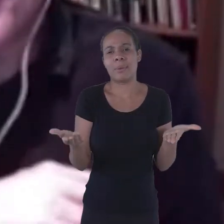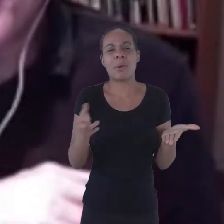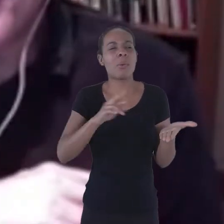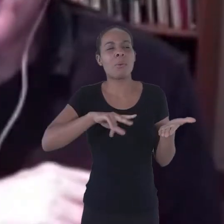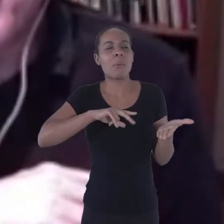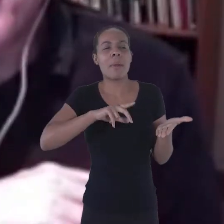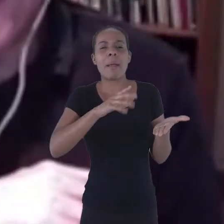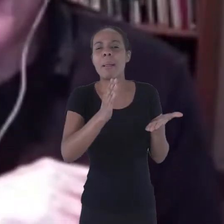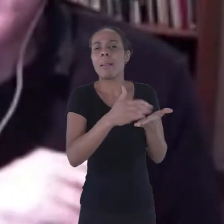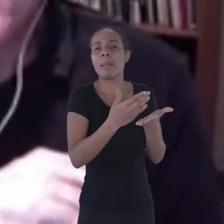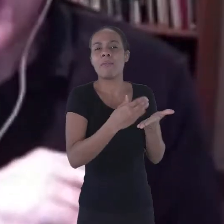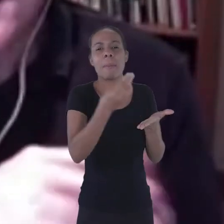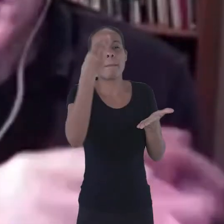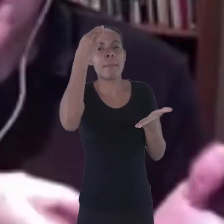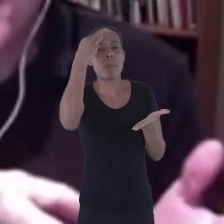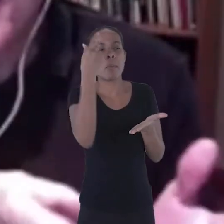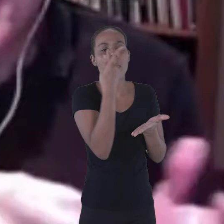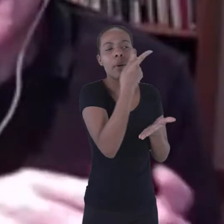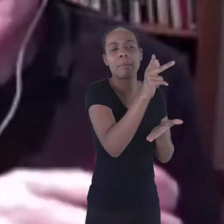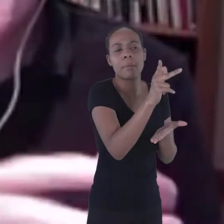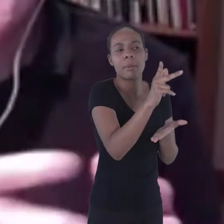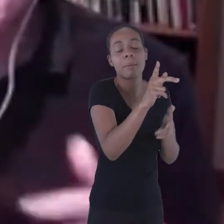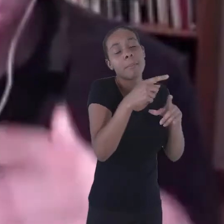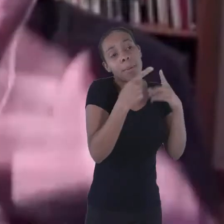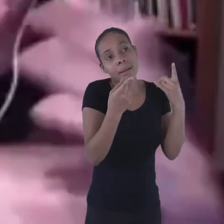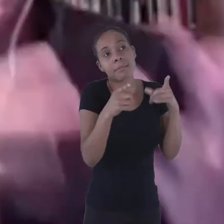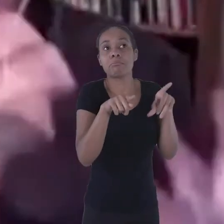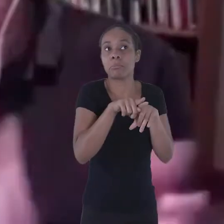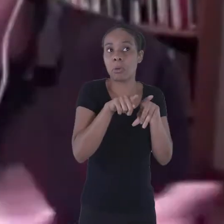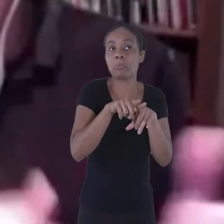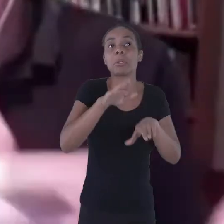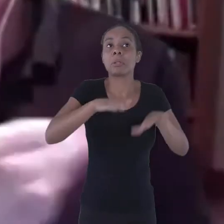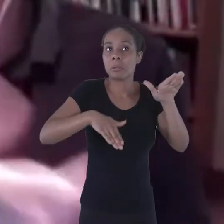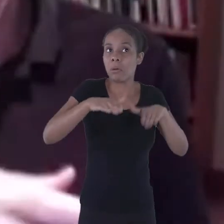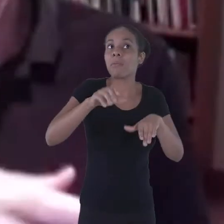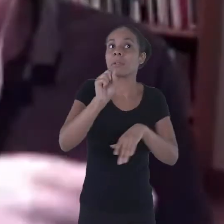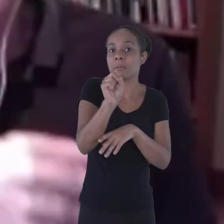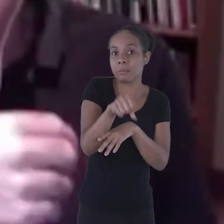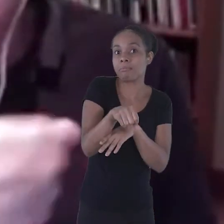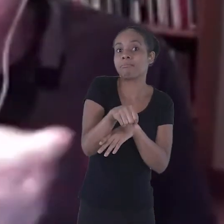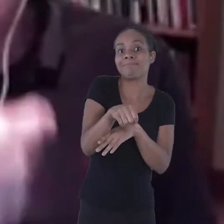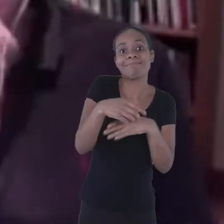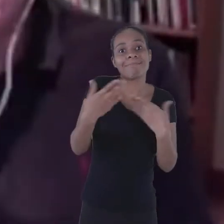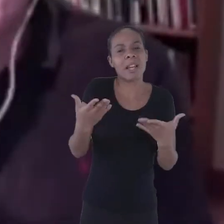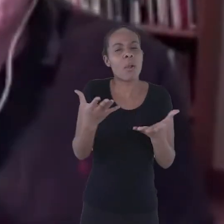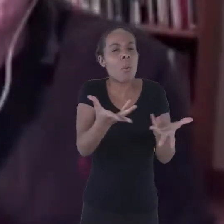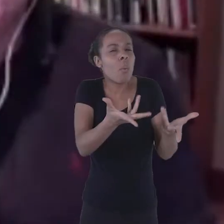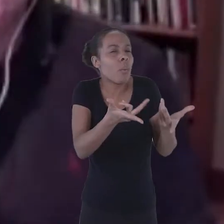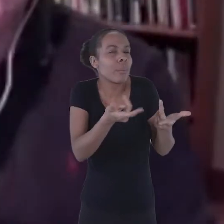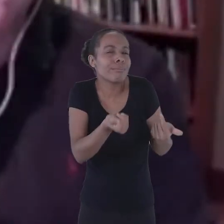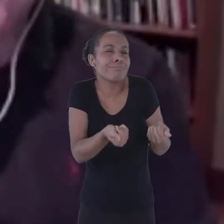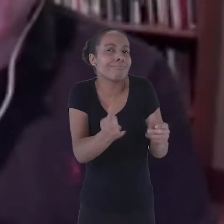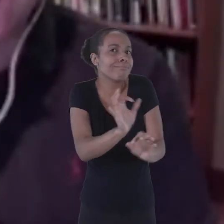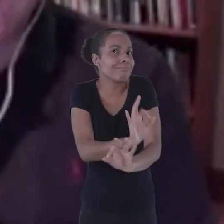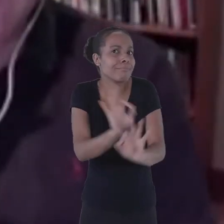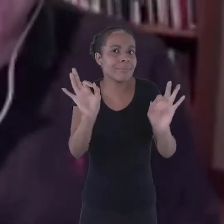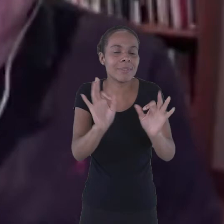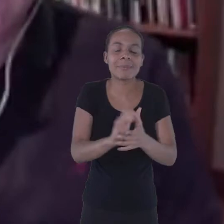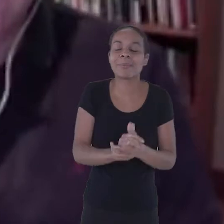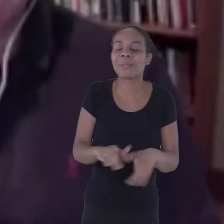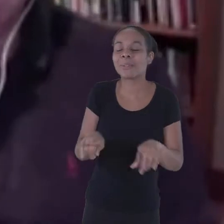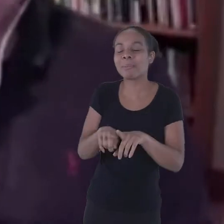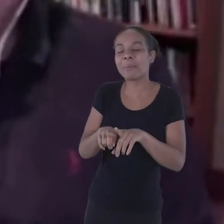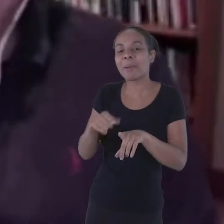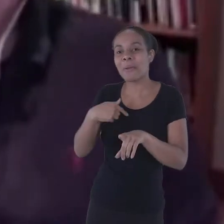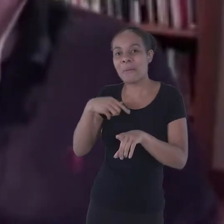biográfico, que seja um livro de memórias, embora seja também, né? Então ele tem uma qualidade incrível. E eu estava vendo agora há pouco,